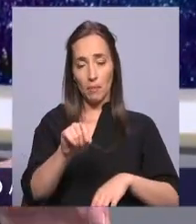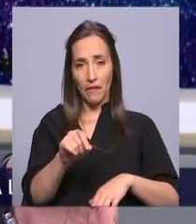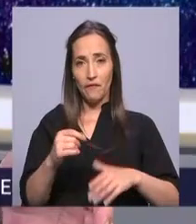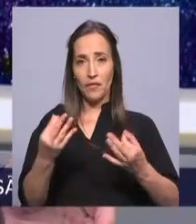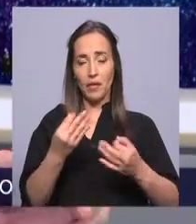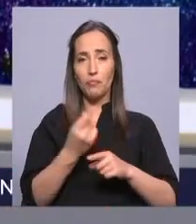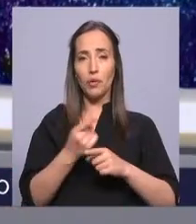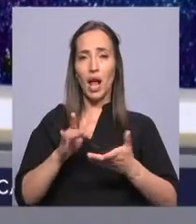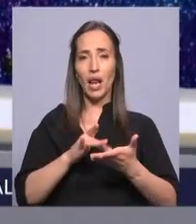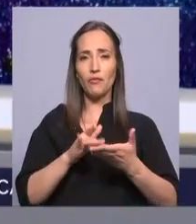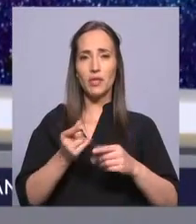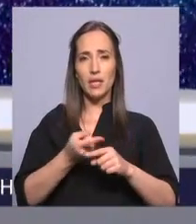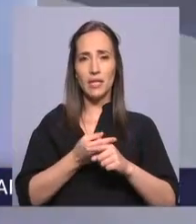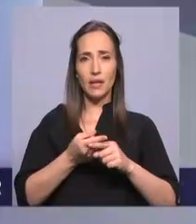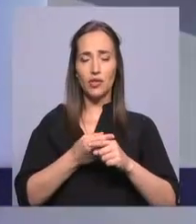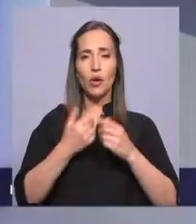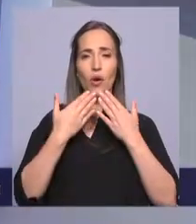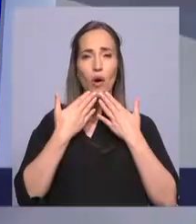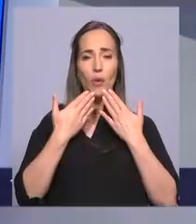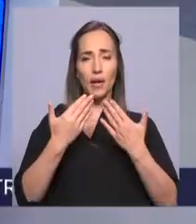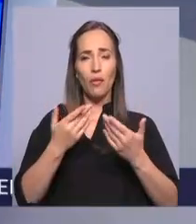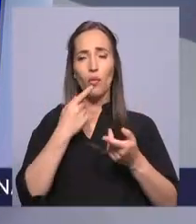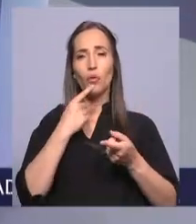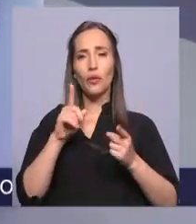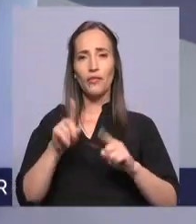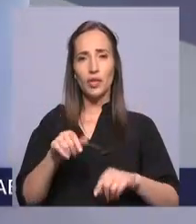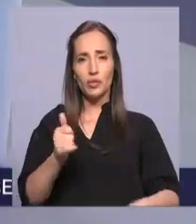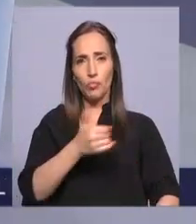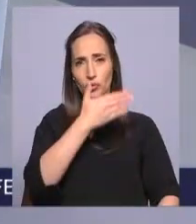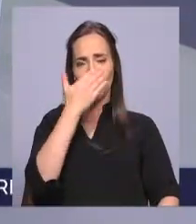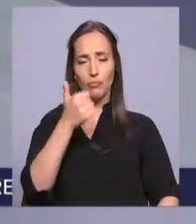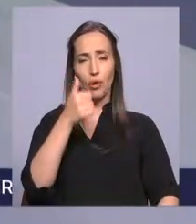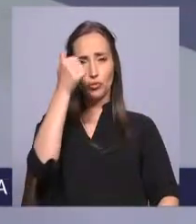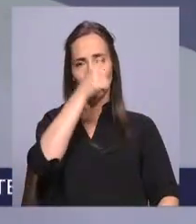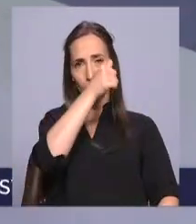livros interessantes. Miguel, obrigado mais uma vez, bom dia e Bom dia. Bom domingo. Obrigado, igualmente.